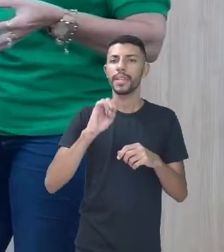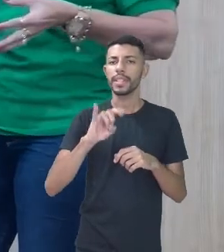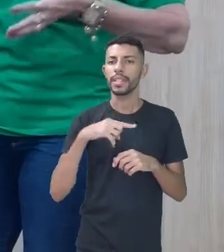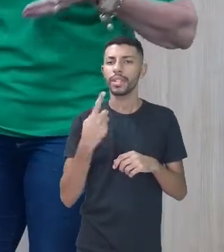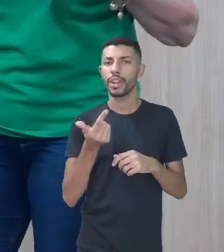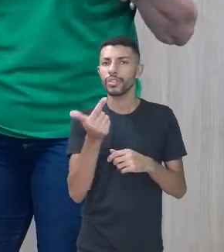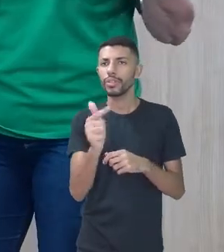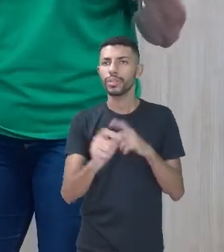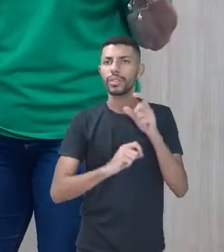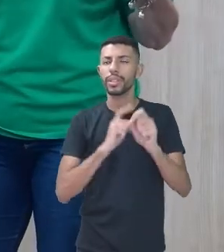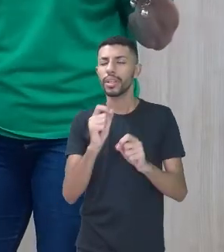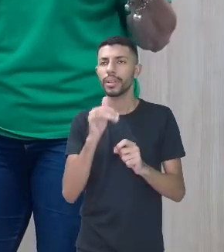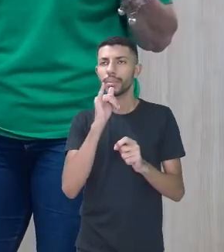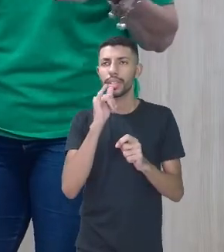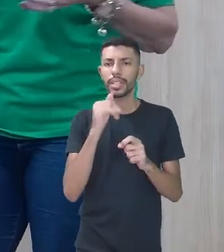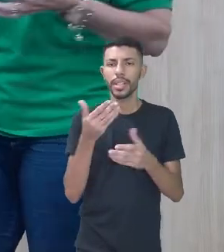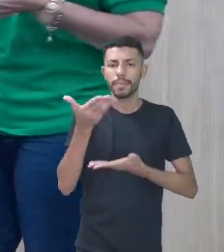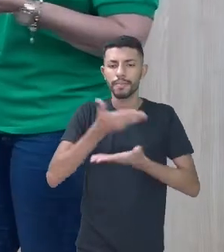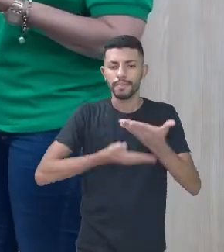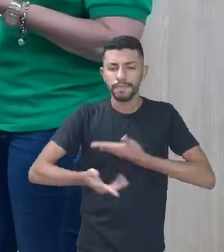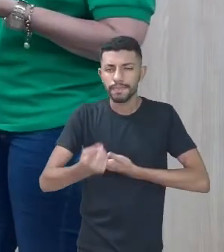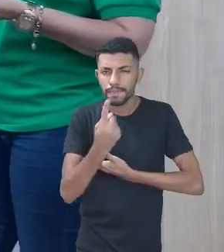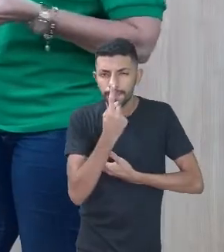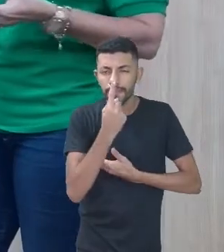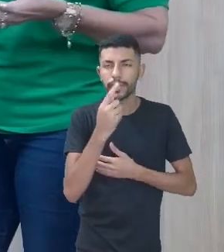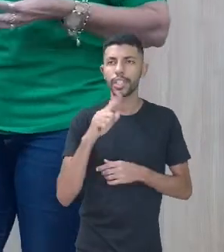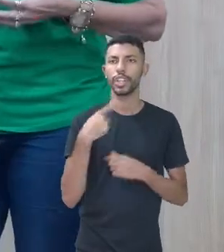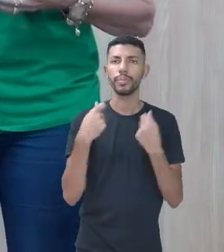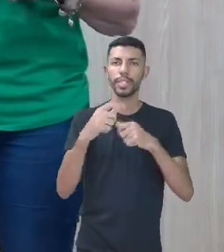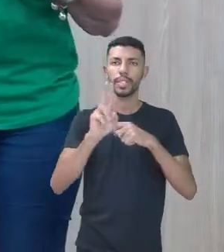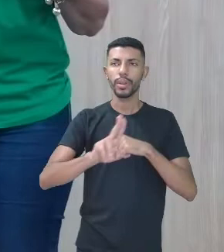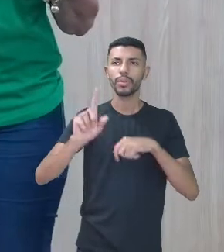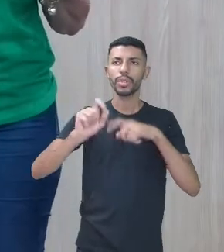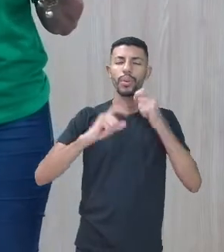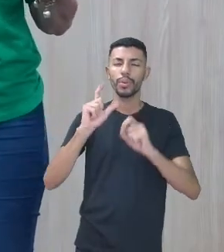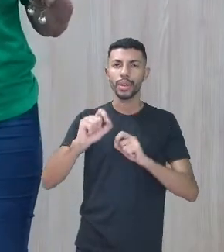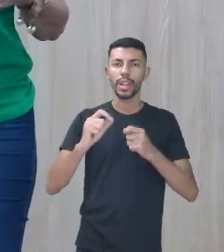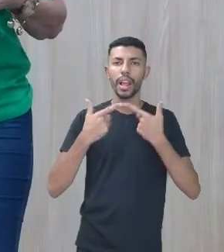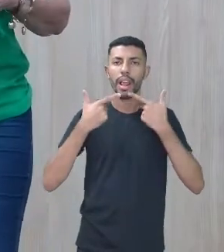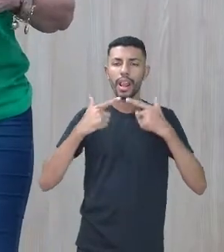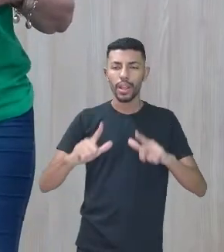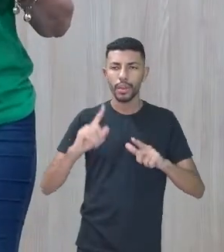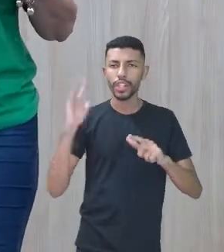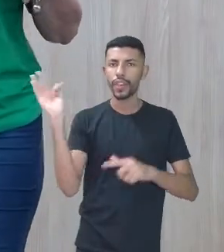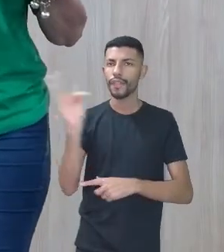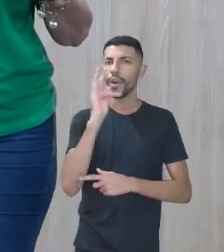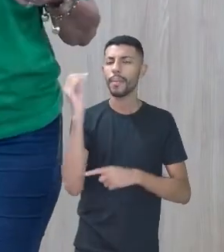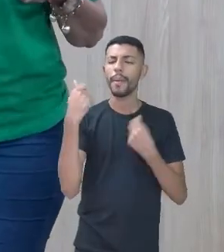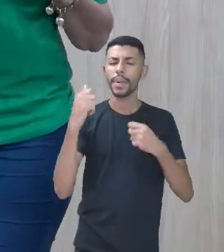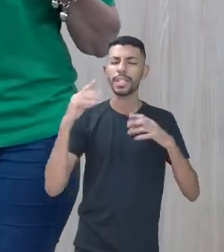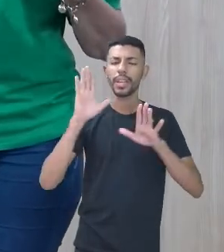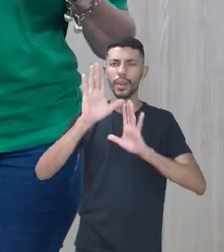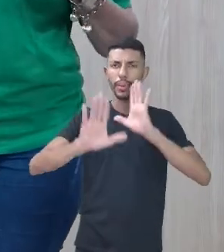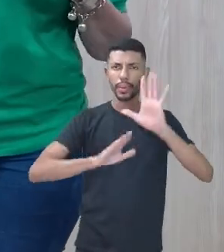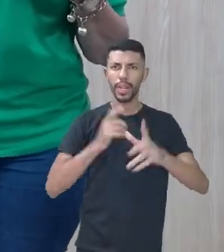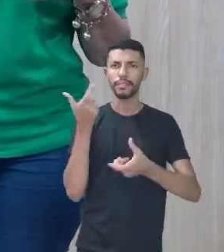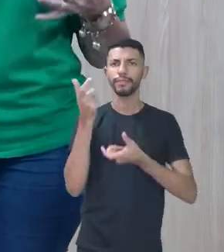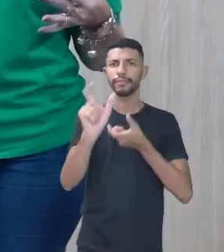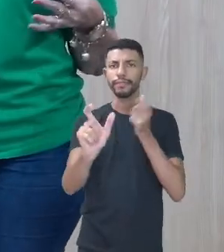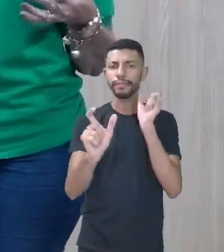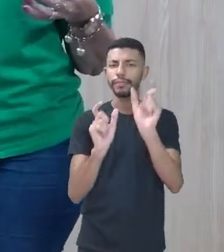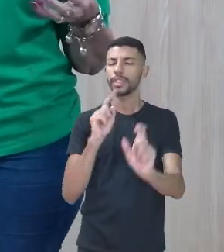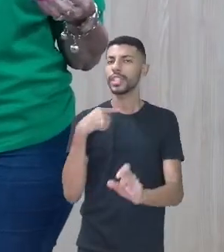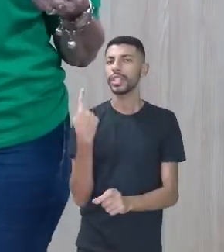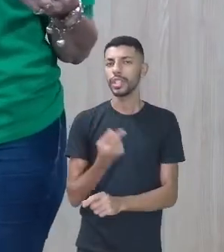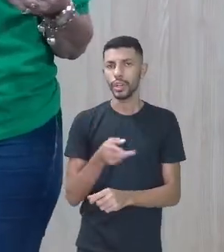tem familiaridade com aquela pessoa, então a gente tem que usar o quê? Uma linguagem mais formal. A gente tem que ter cuidado com as palavras